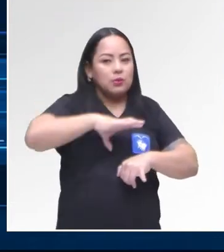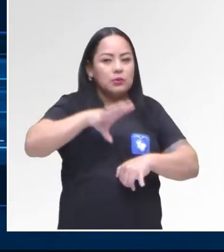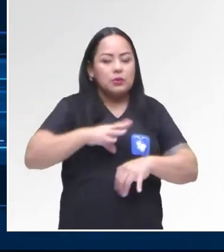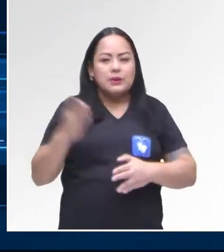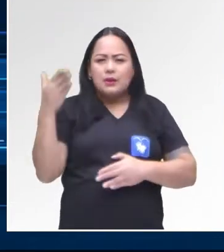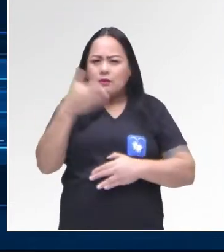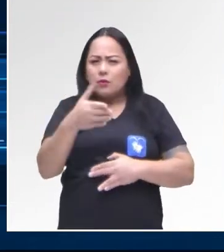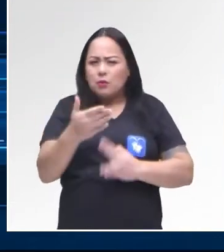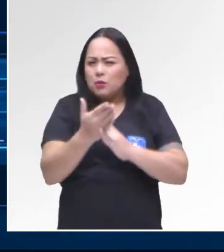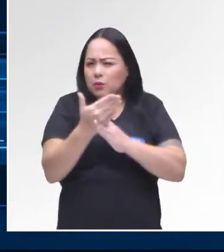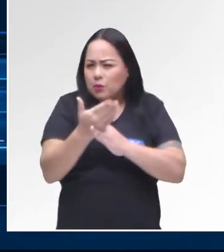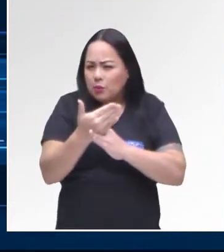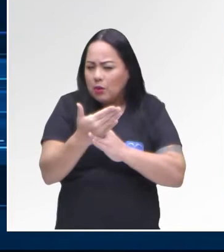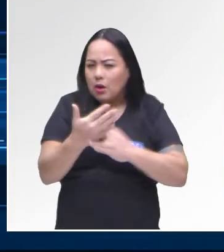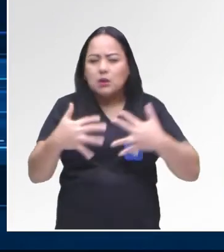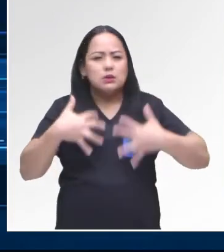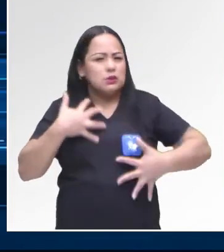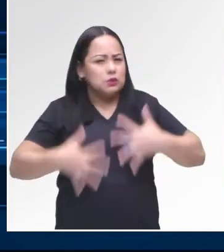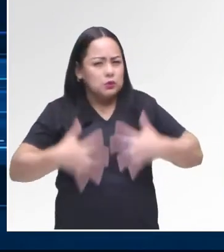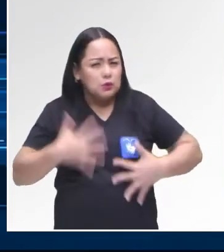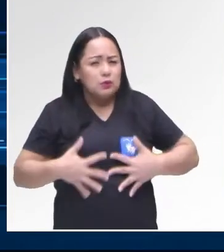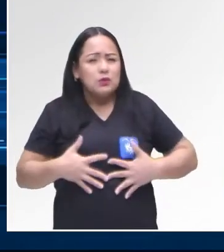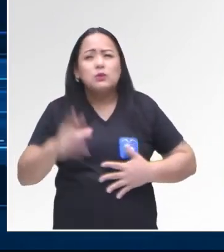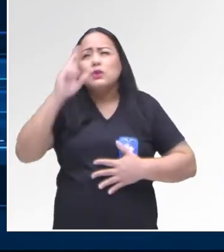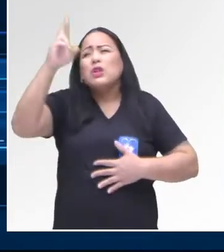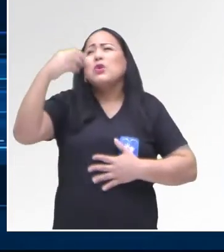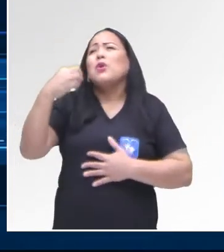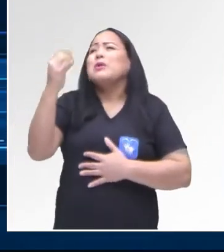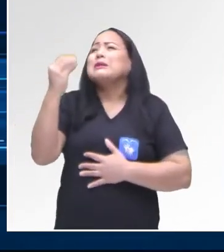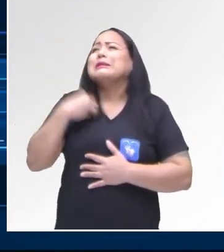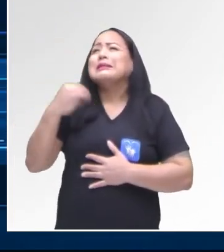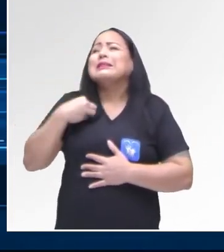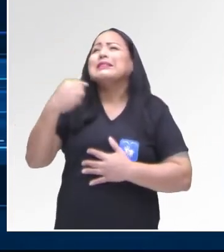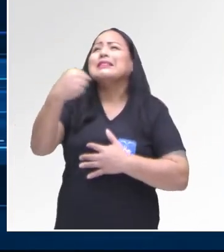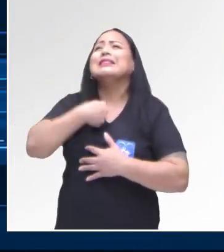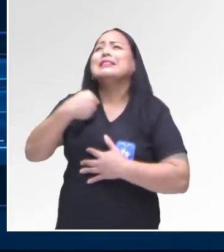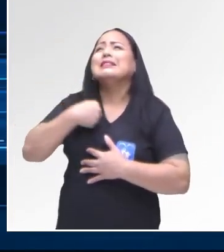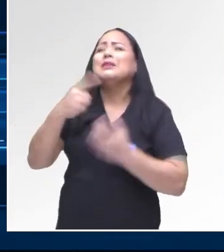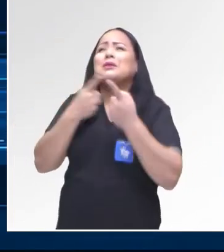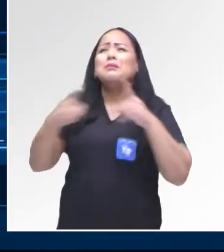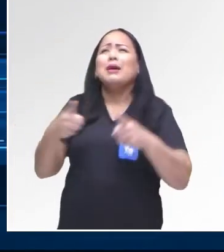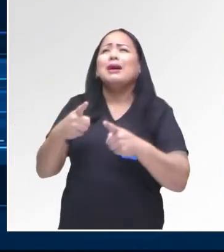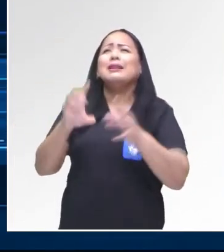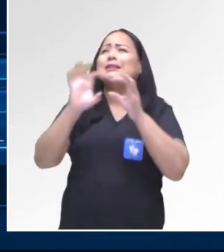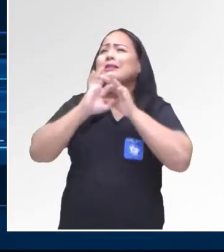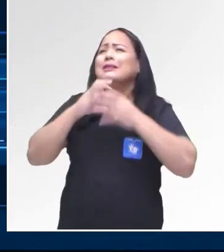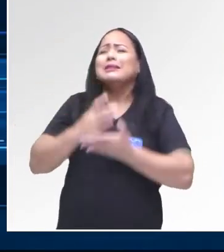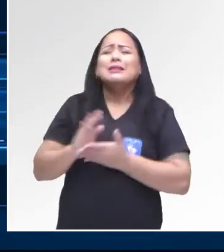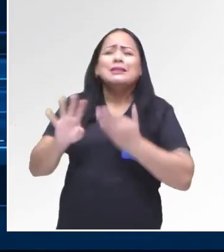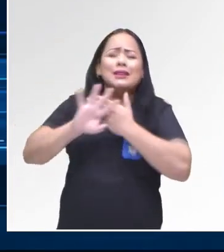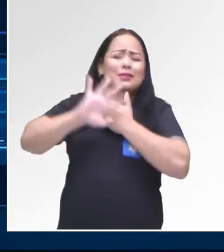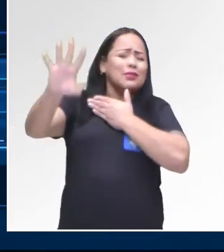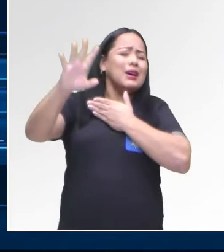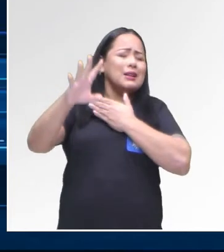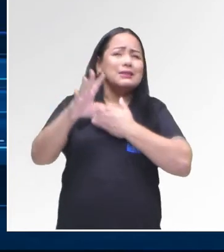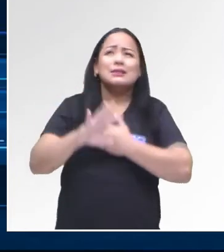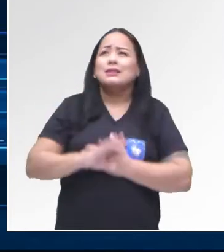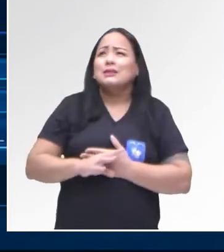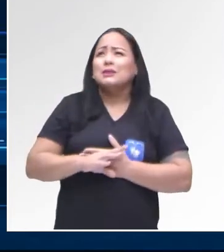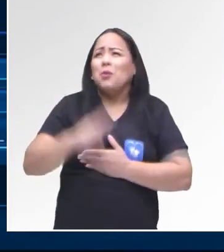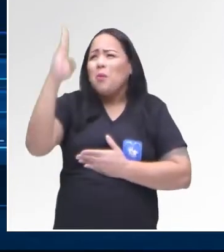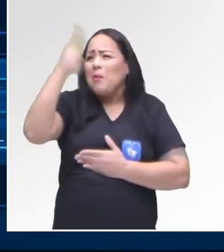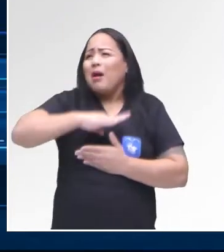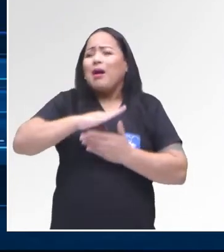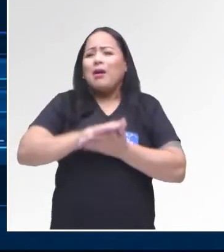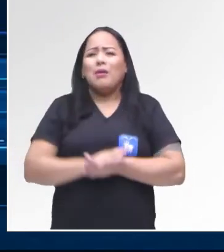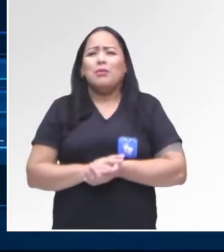barroco, conflito. Senhor, eu sou um pecador, Senhor, mas não permita que esta ovelha desgarrada saia